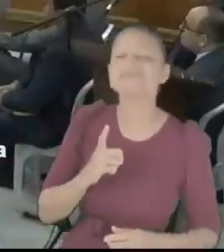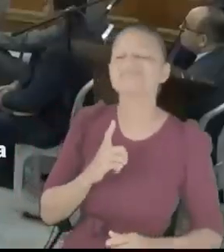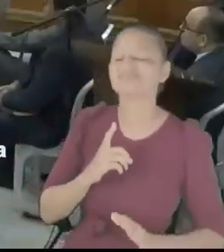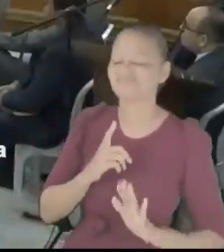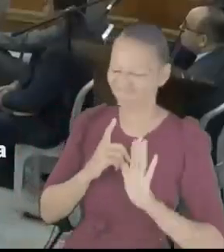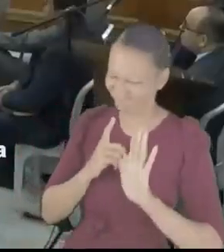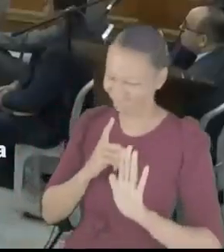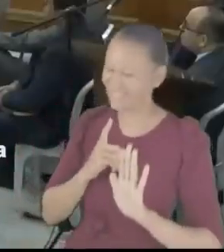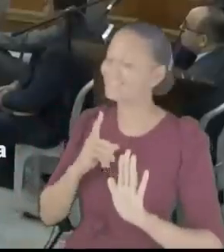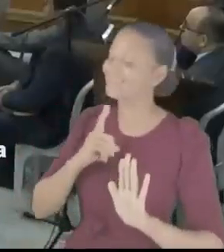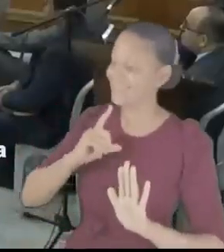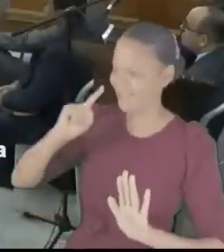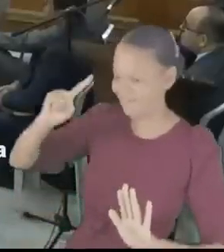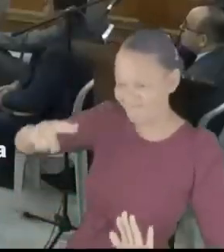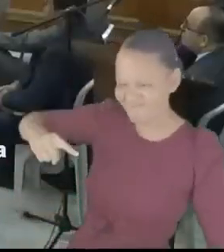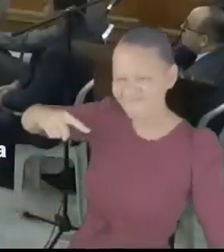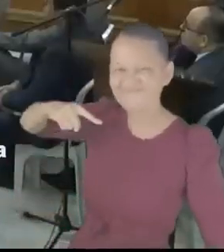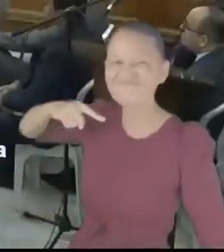temos um